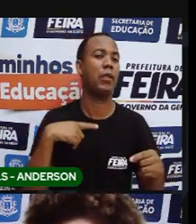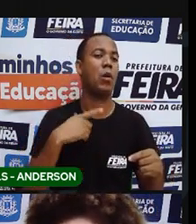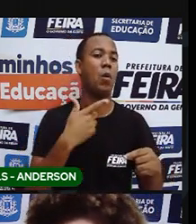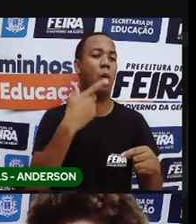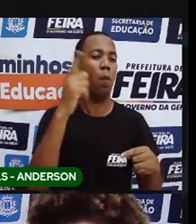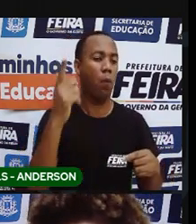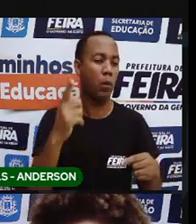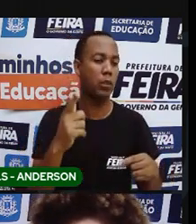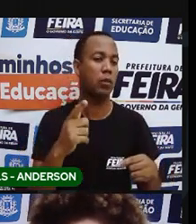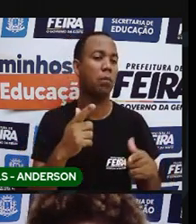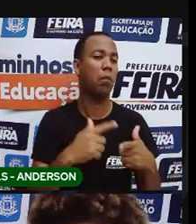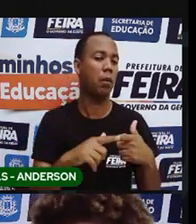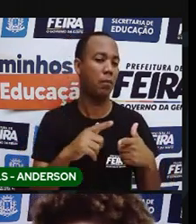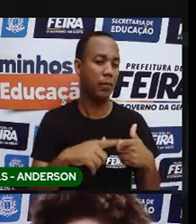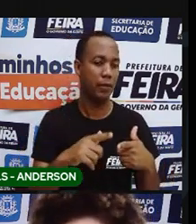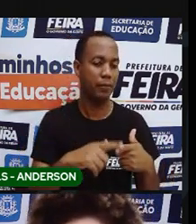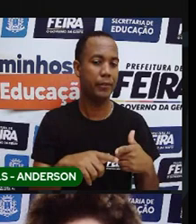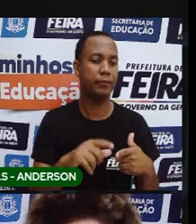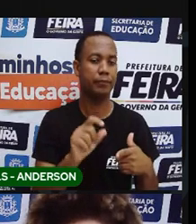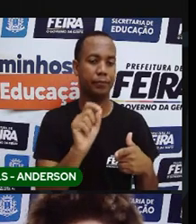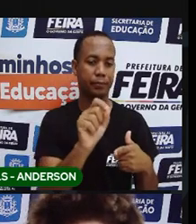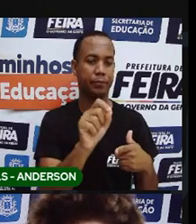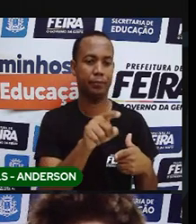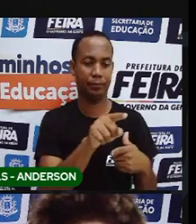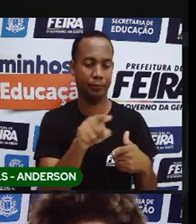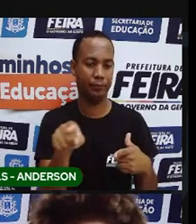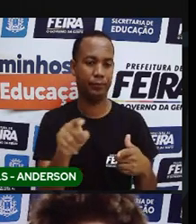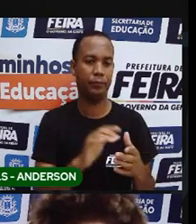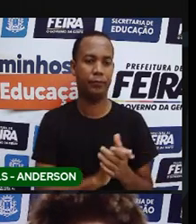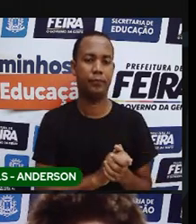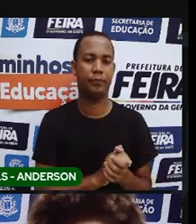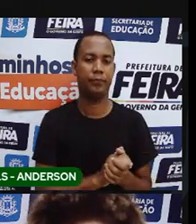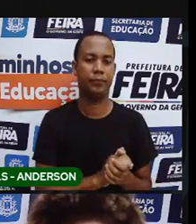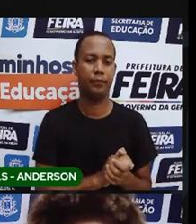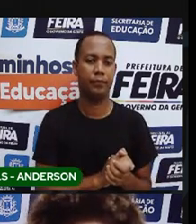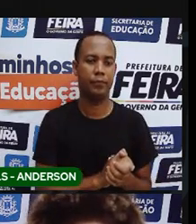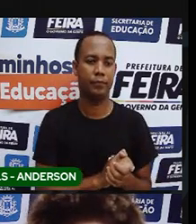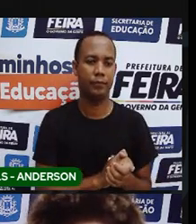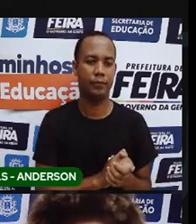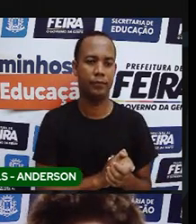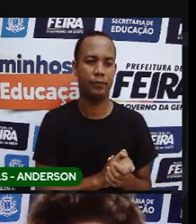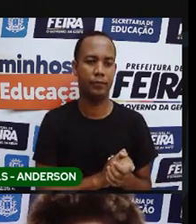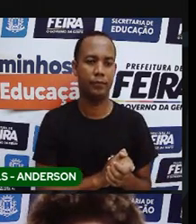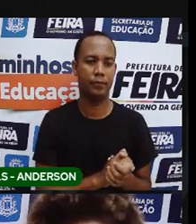indígenas. Qual foi? Colocar aqui nessa questão, certo?